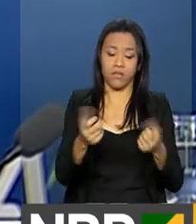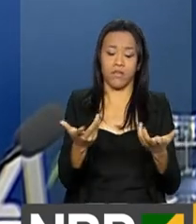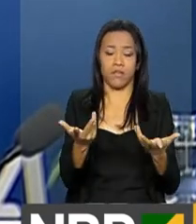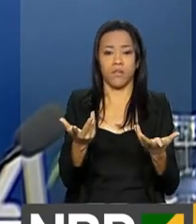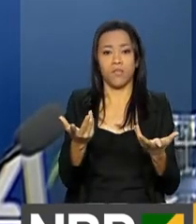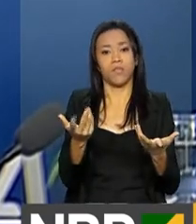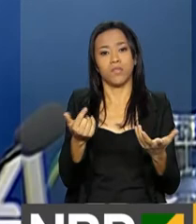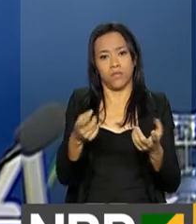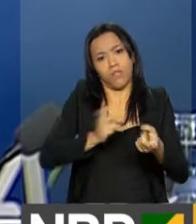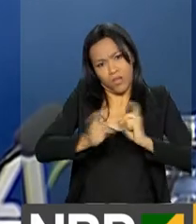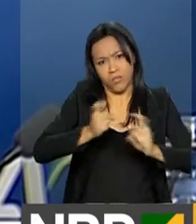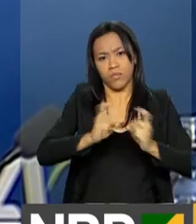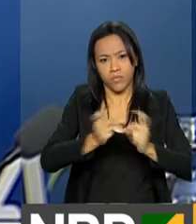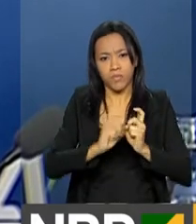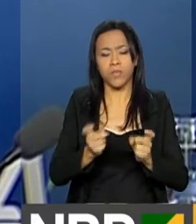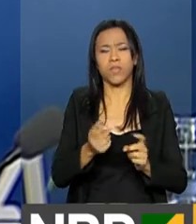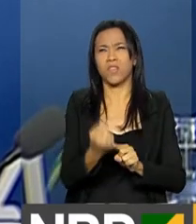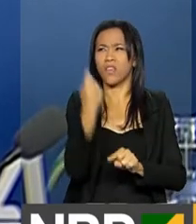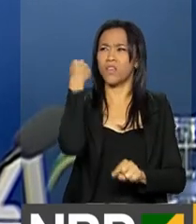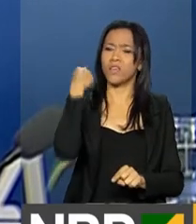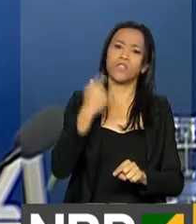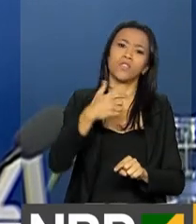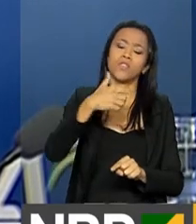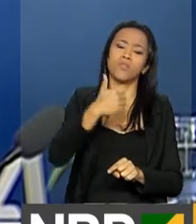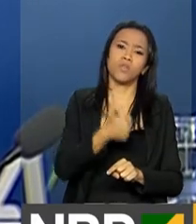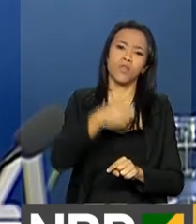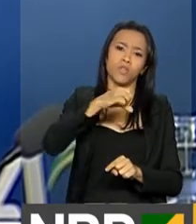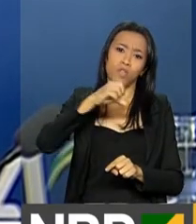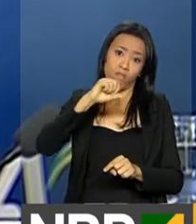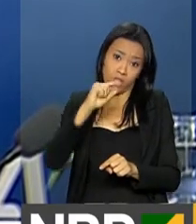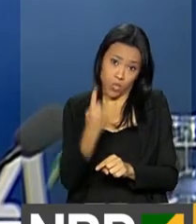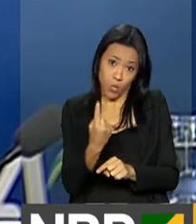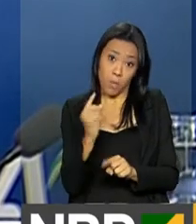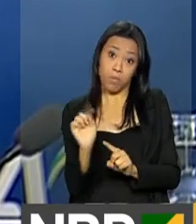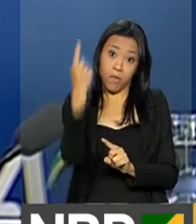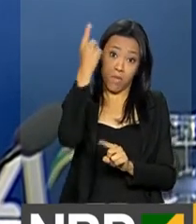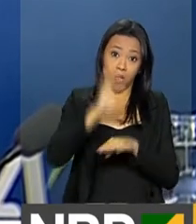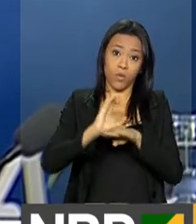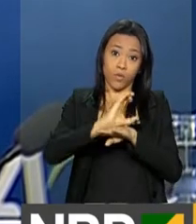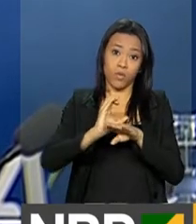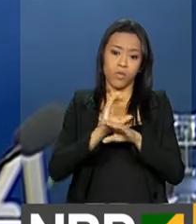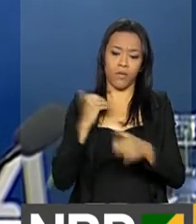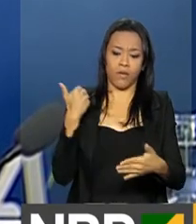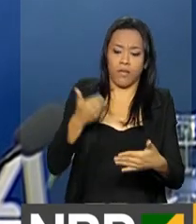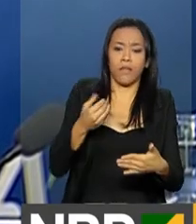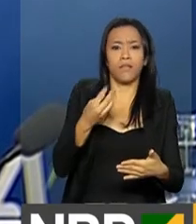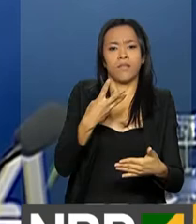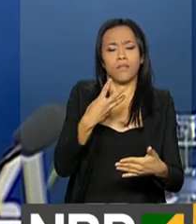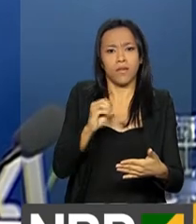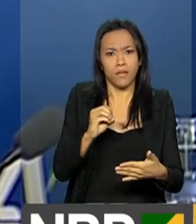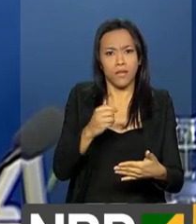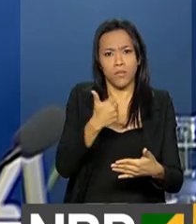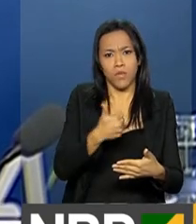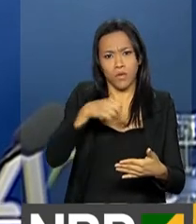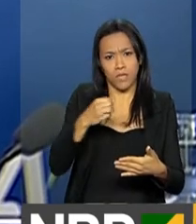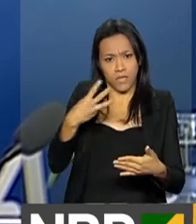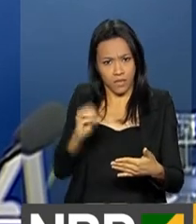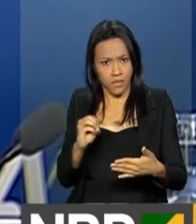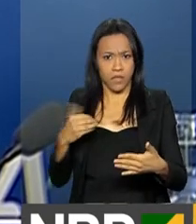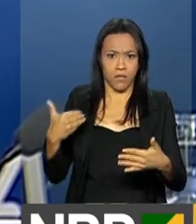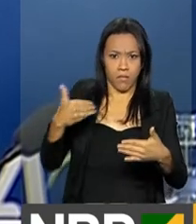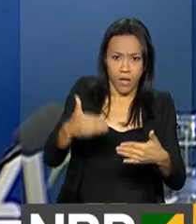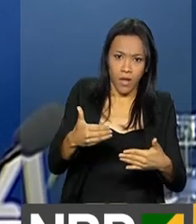pegam de 91, a primeira Constituição, até 30, quando se verificou um sistema centralizador, não é? Nós